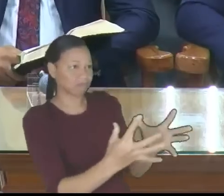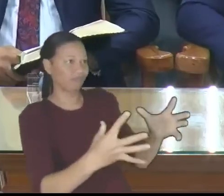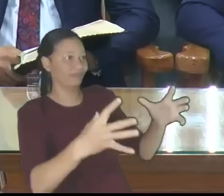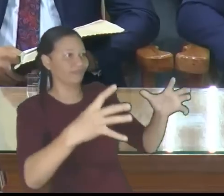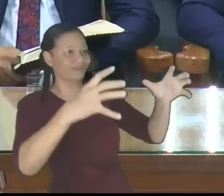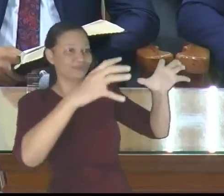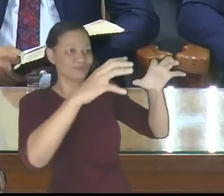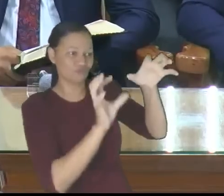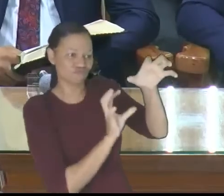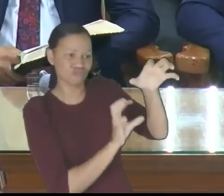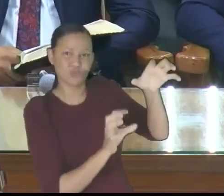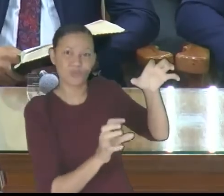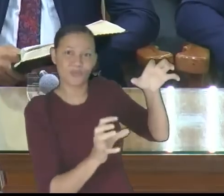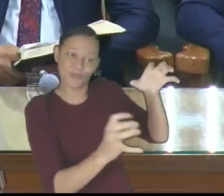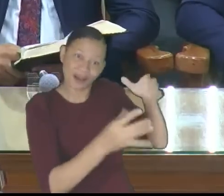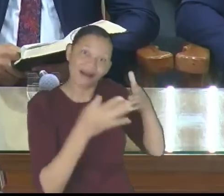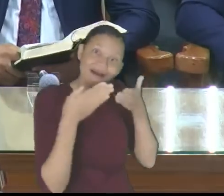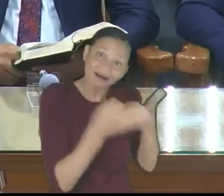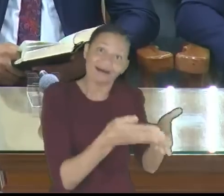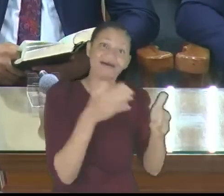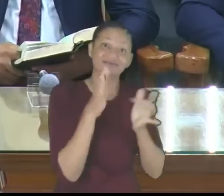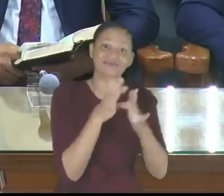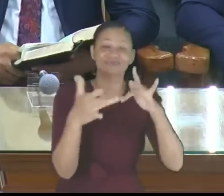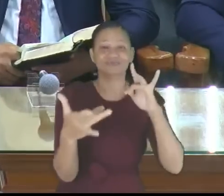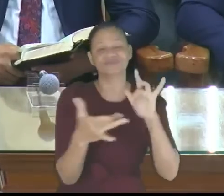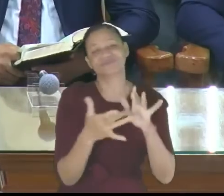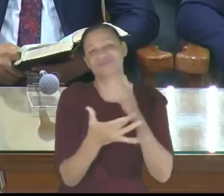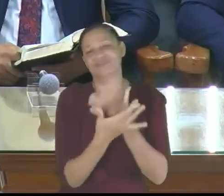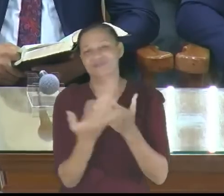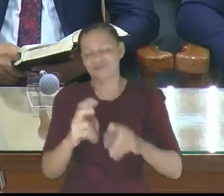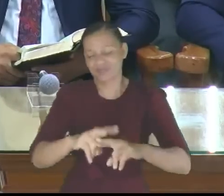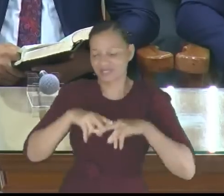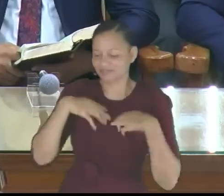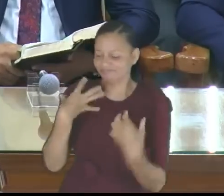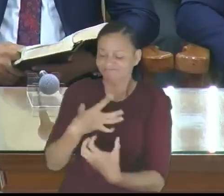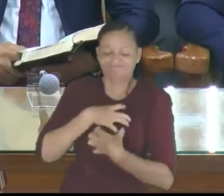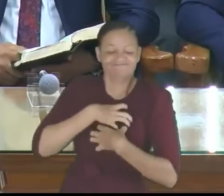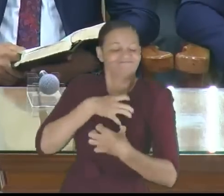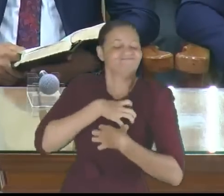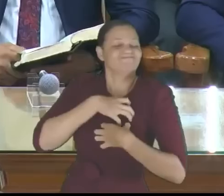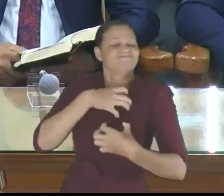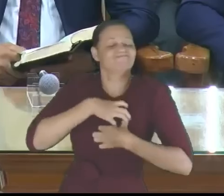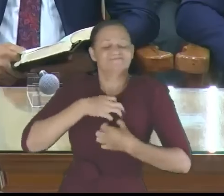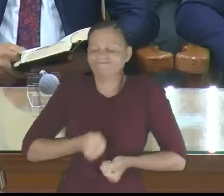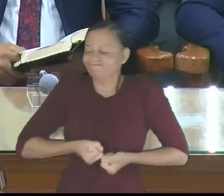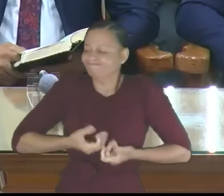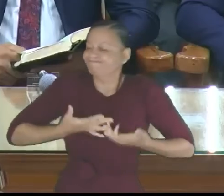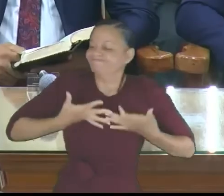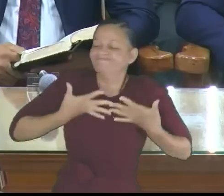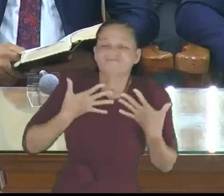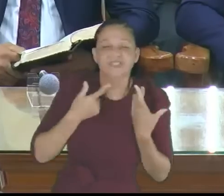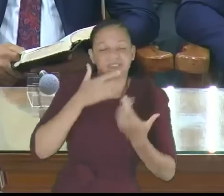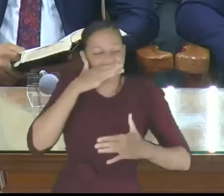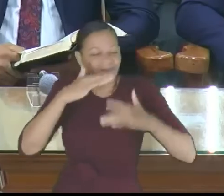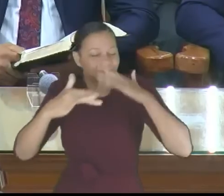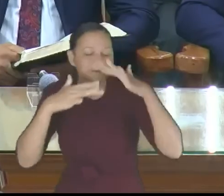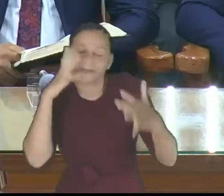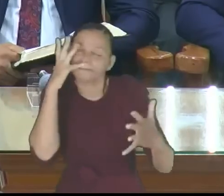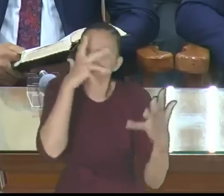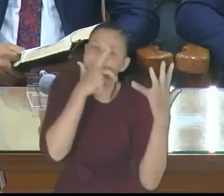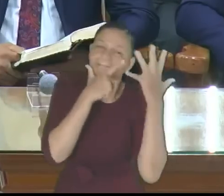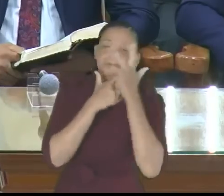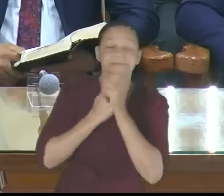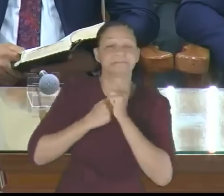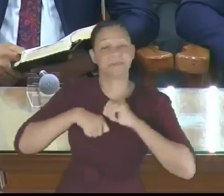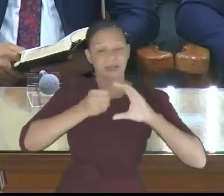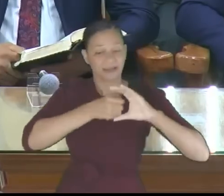macieira. Jesus é a macieira pela sua essência, pelo seu cheiro, pela sua beleza, pelo seu caráter, pela sua